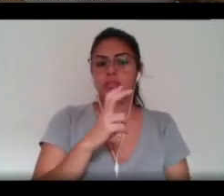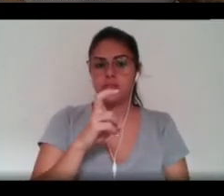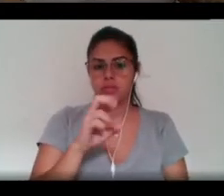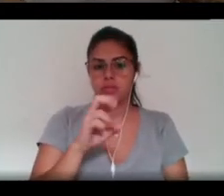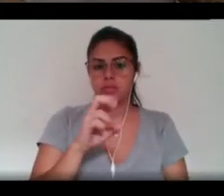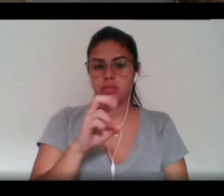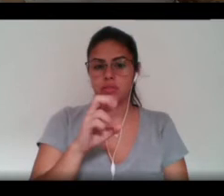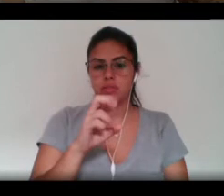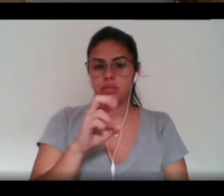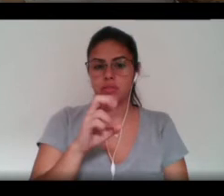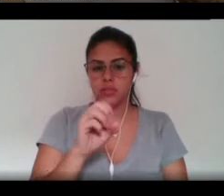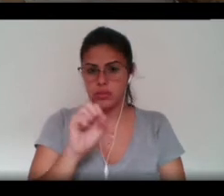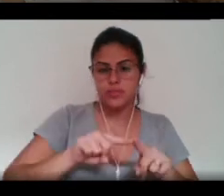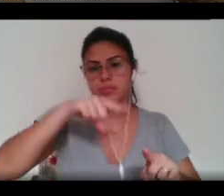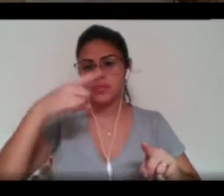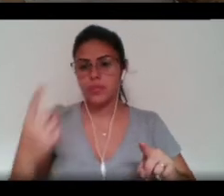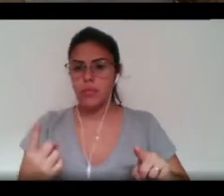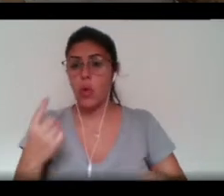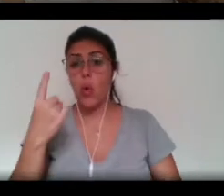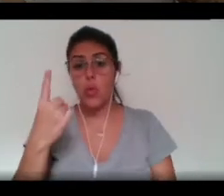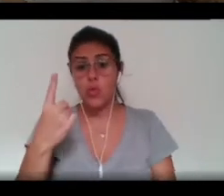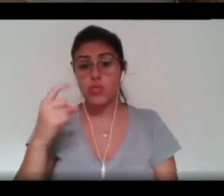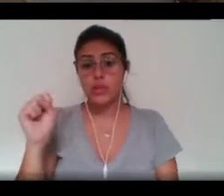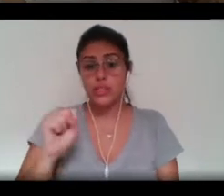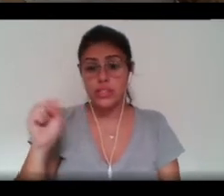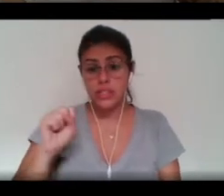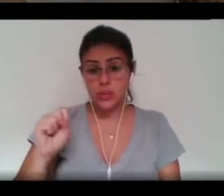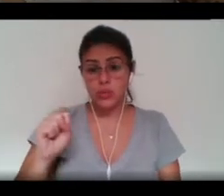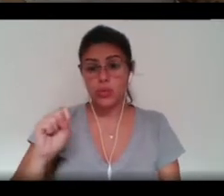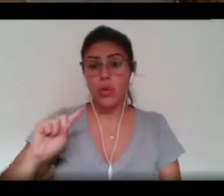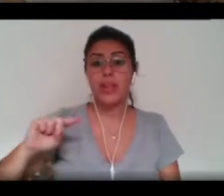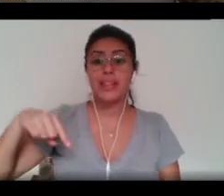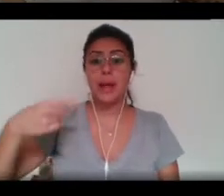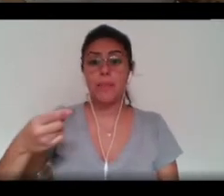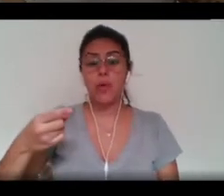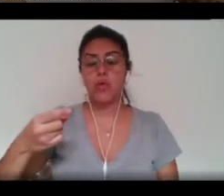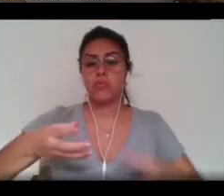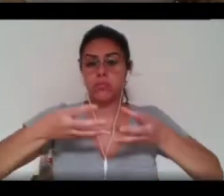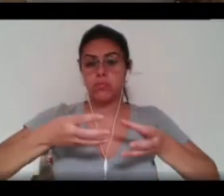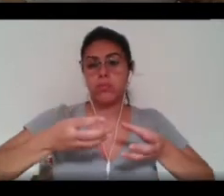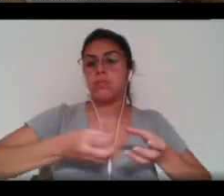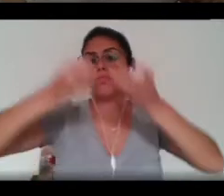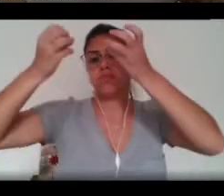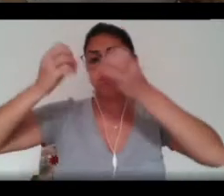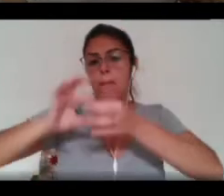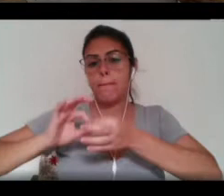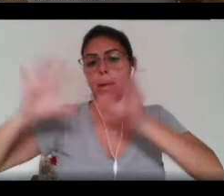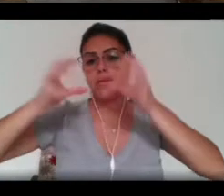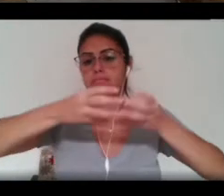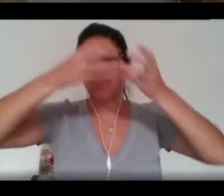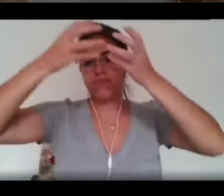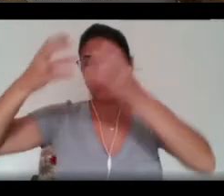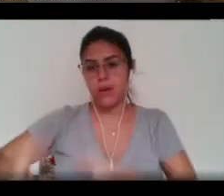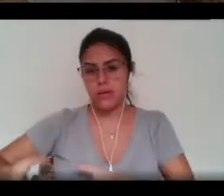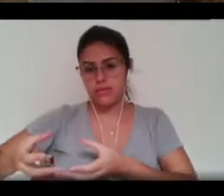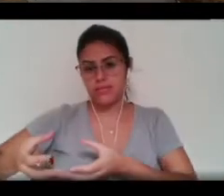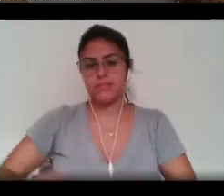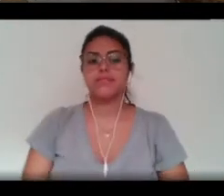0,250 segundos e no instante 1 segundo após ele ser